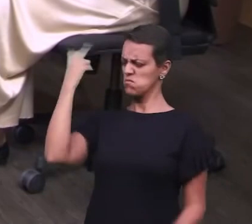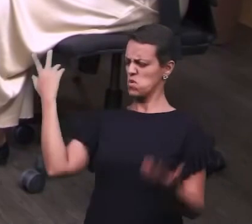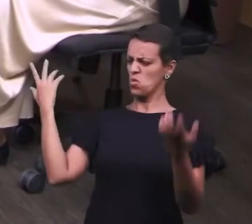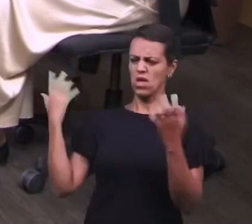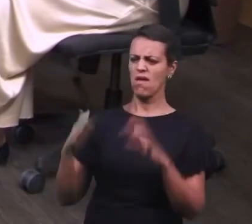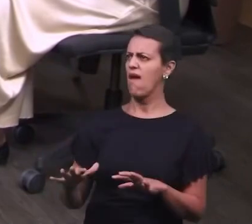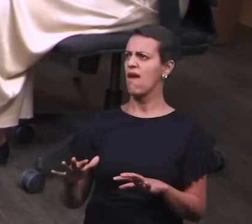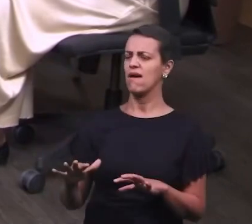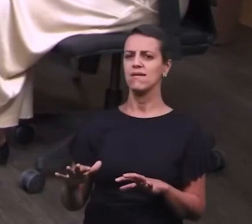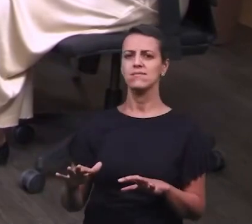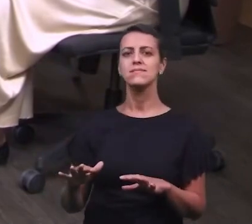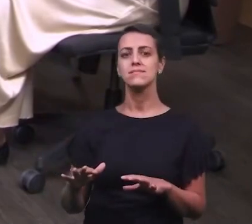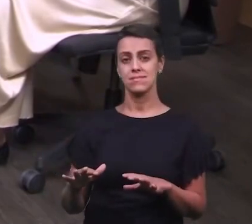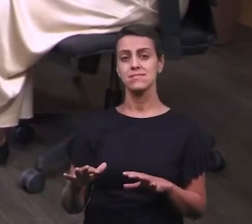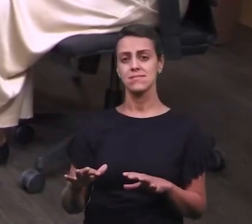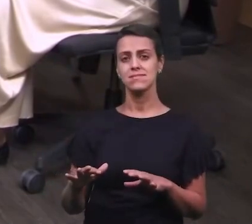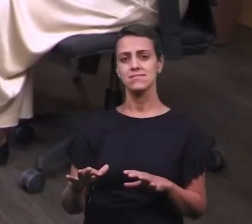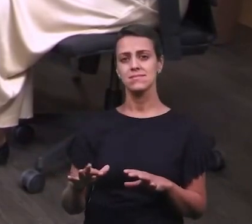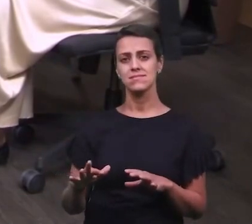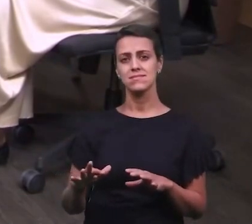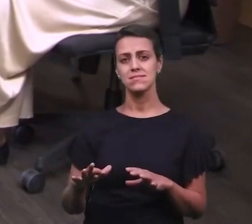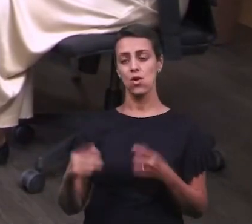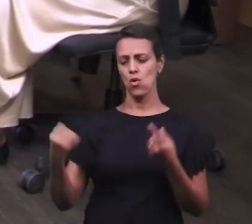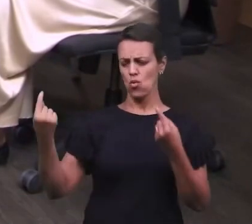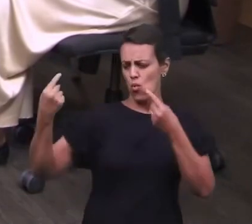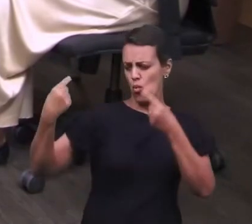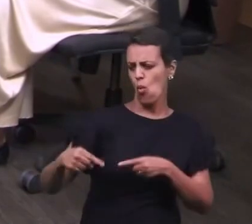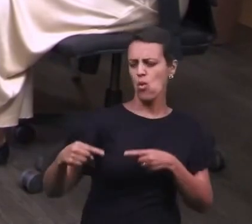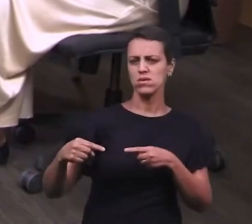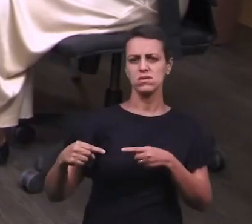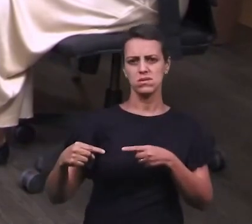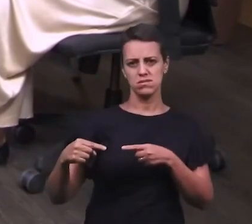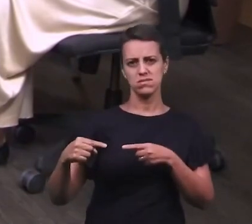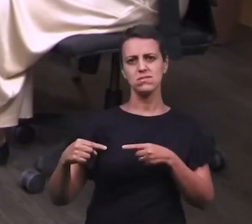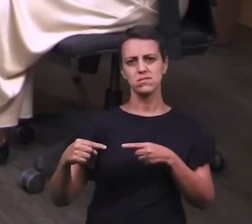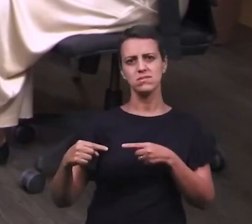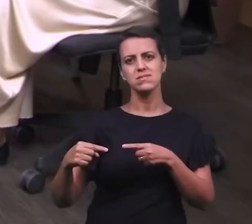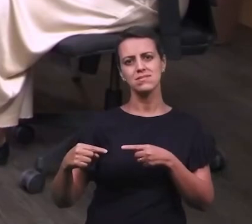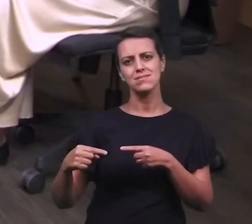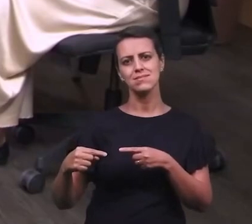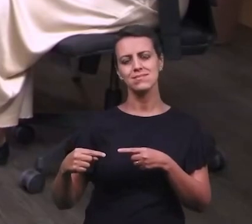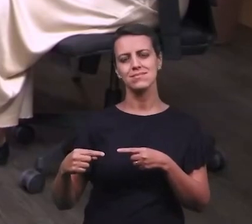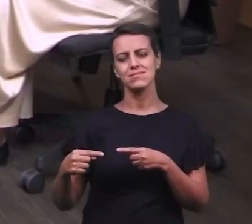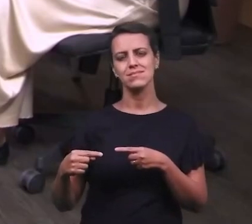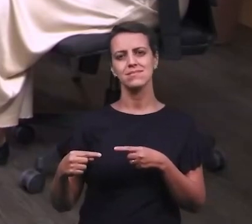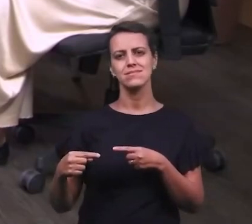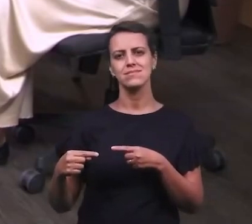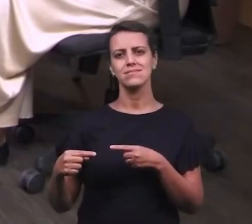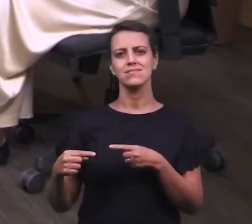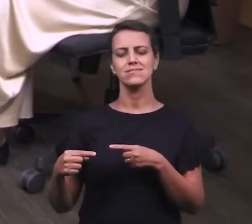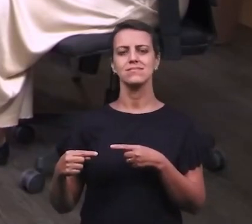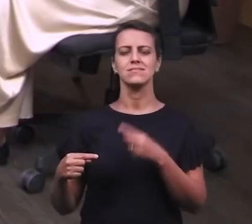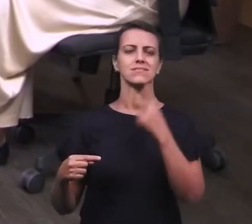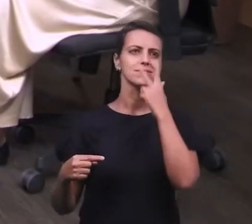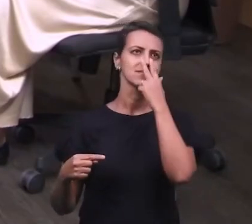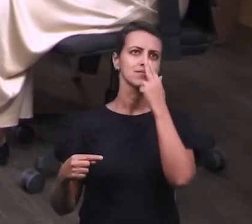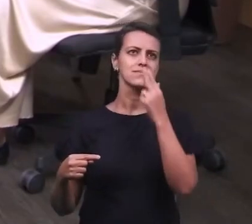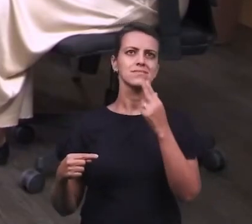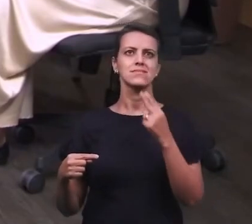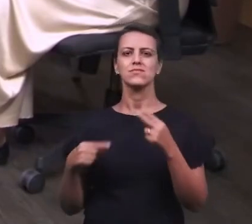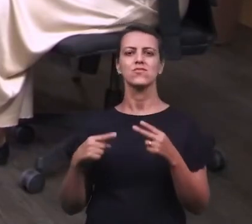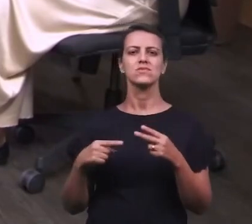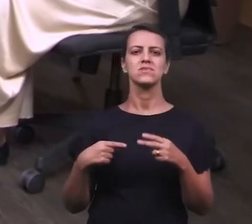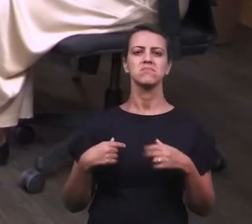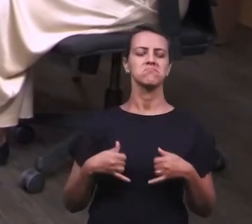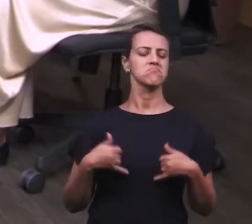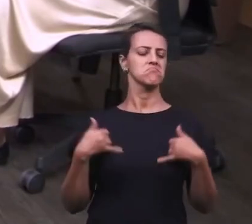autoridade legítima. Se torna autossuficiente. Exatamente, você se torna autossuficiente. Aliás,